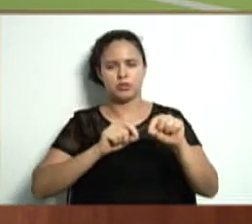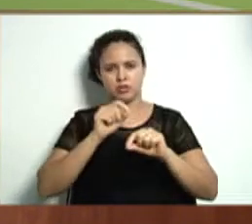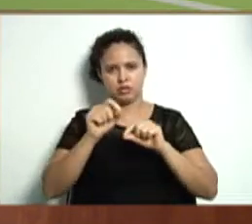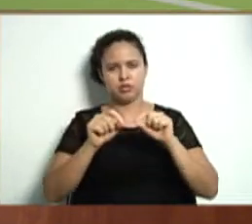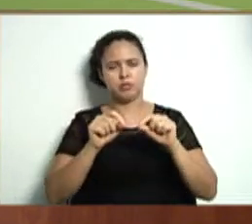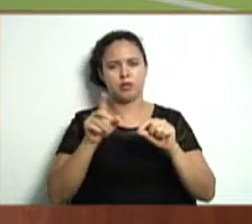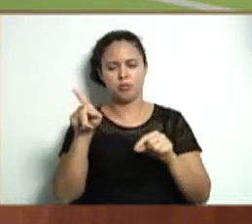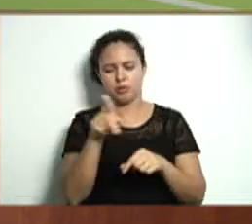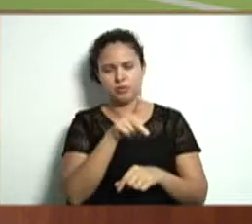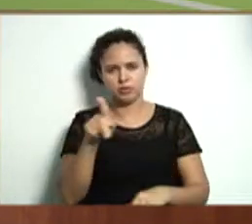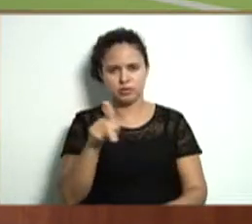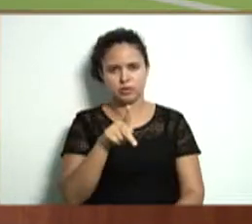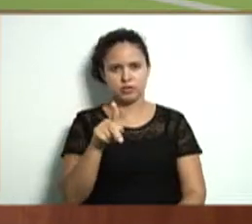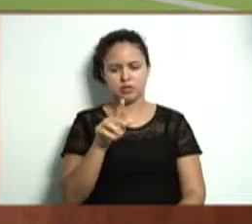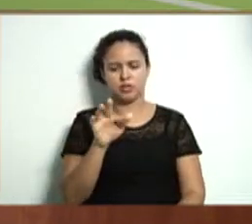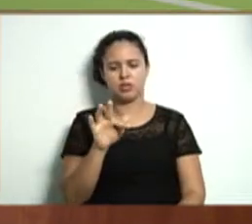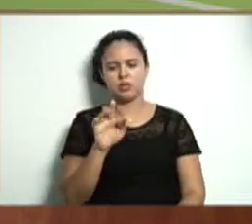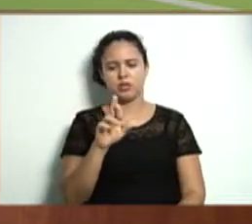a professora